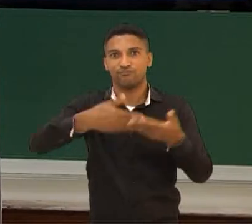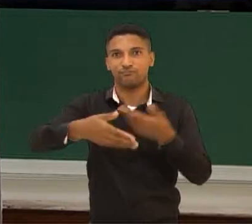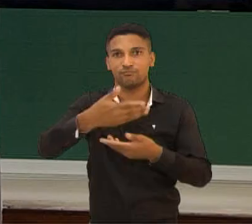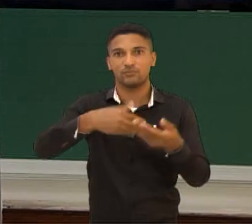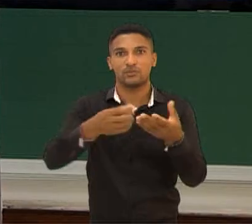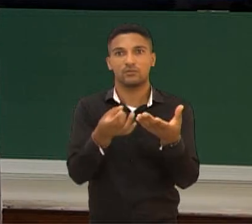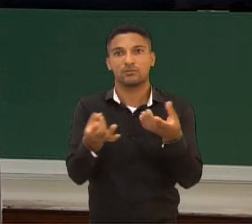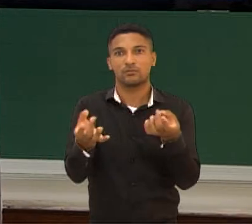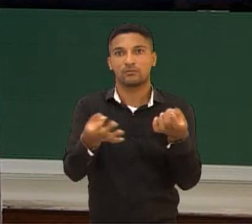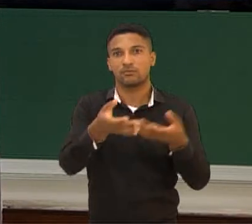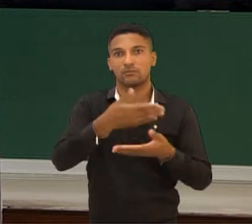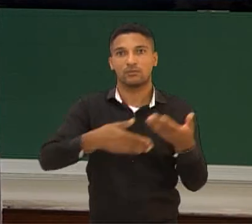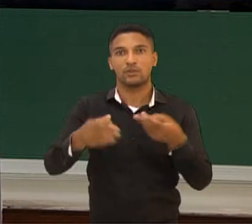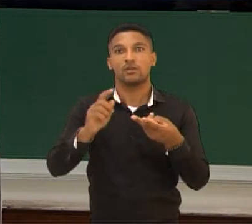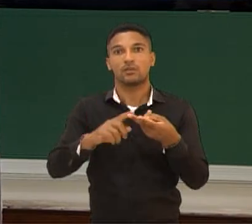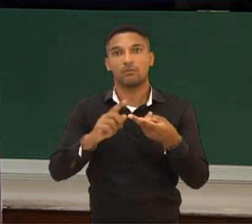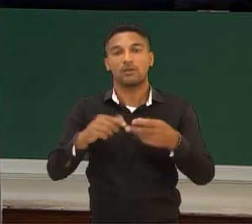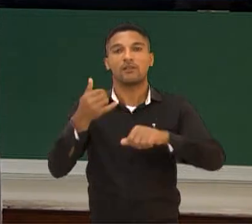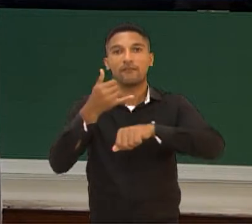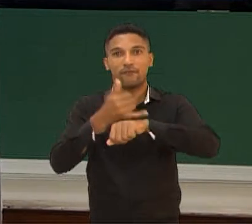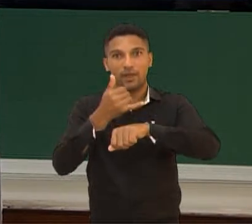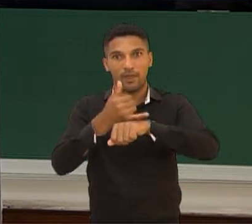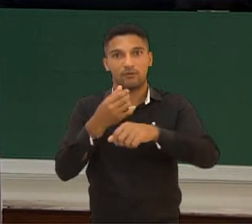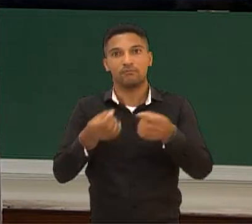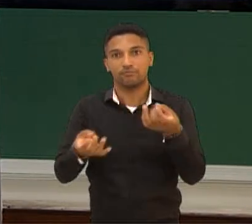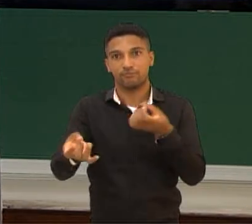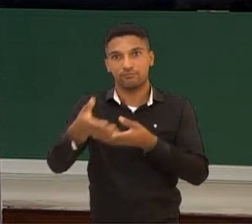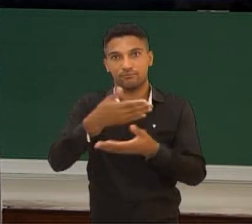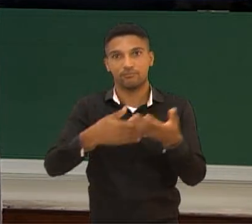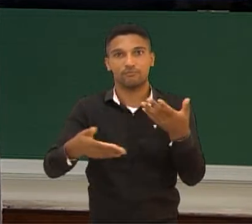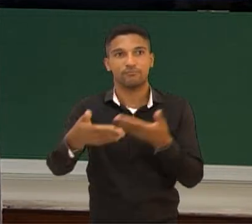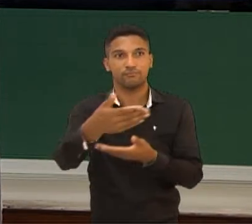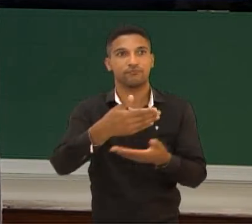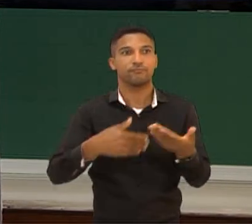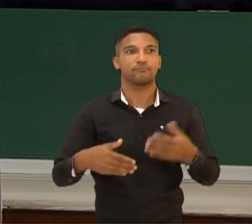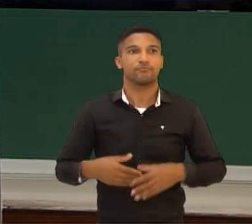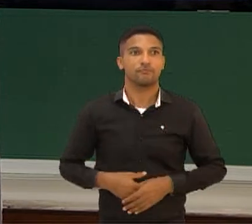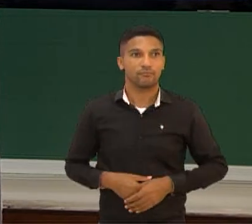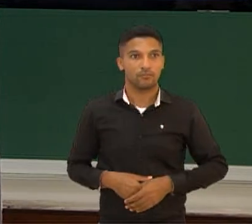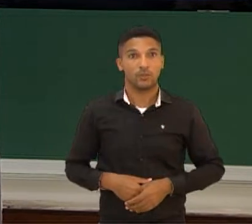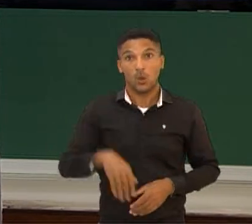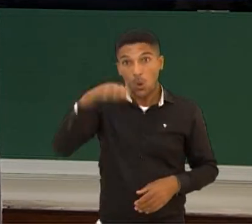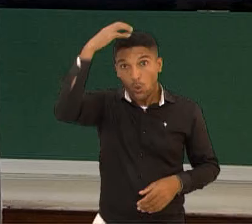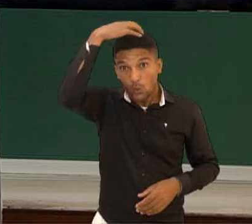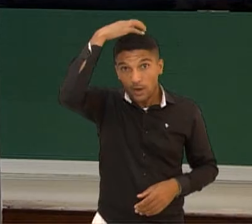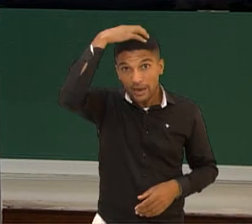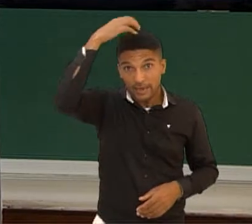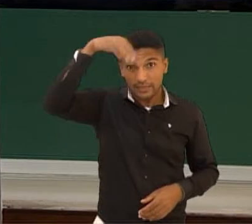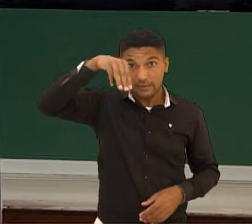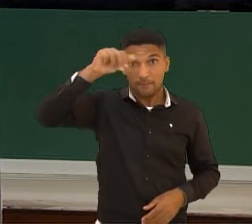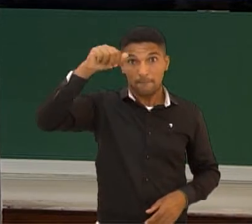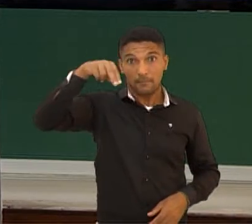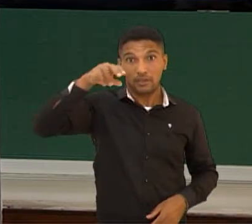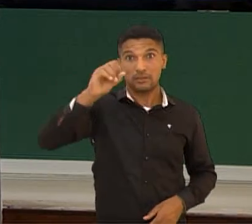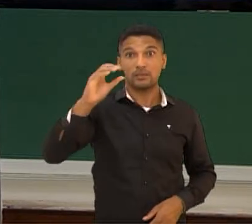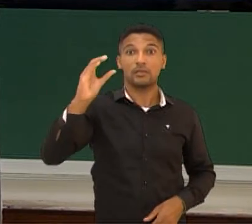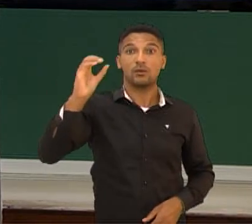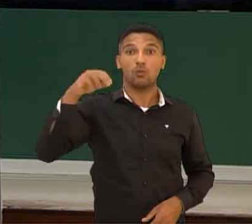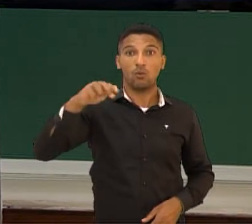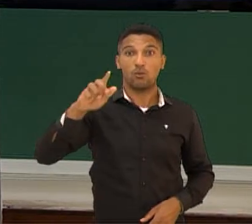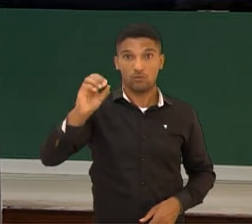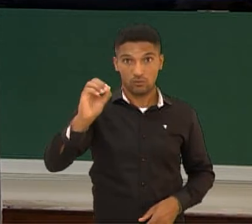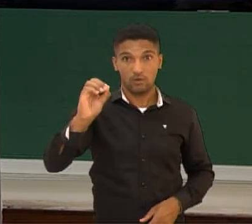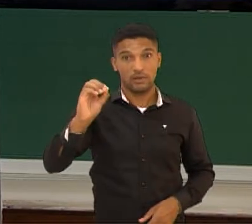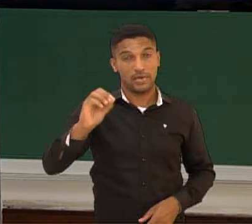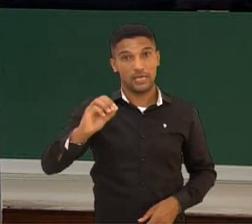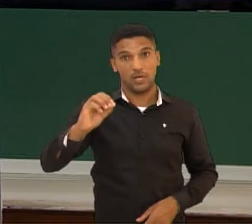né? Isso já vinha ali dos povos bantus. Aliás, o rei, né, o Manicongo, que era o grande rei, grande soberano